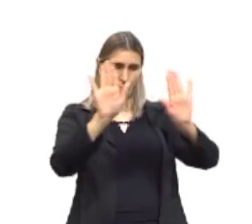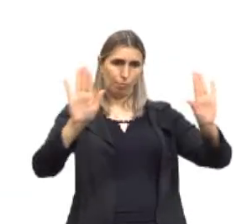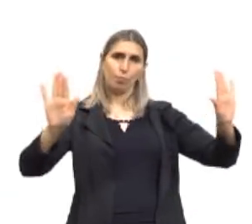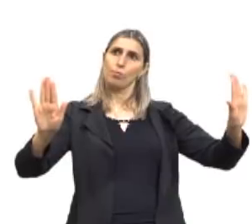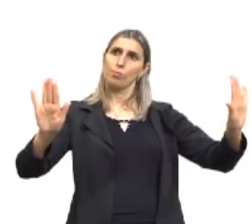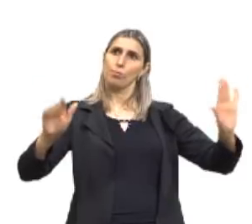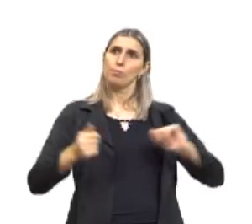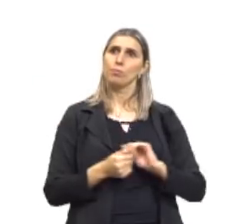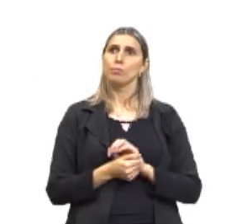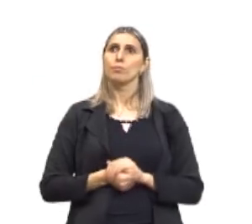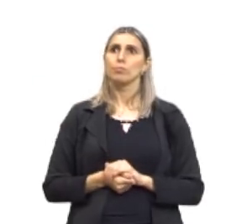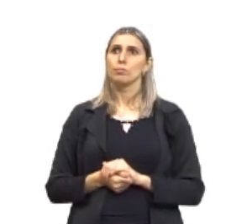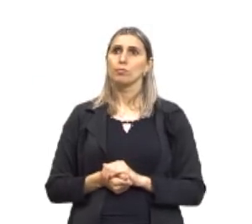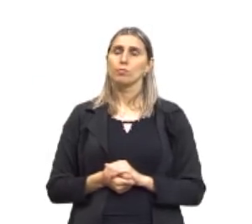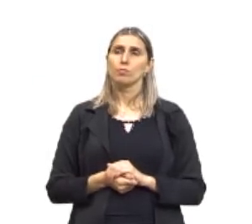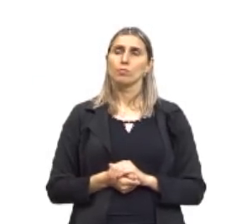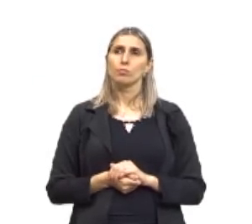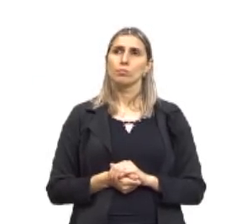são